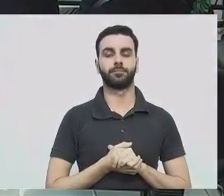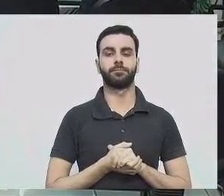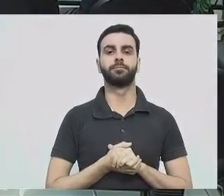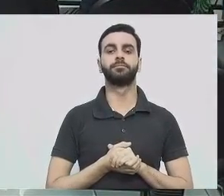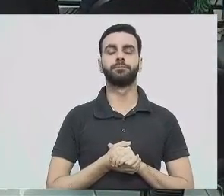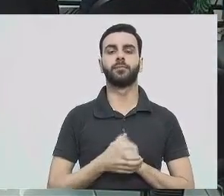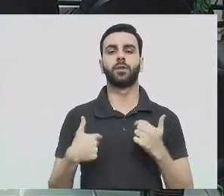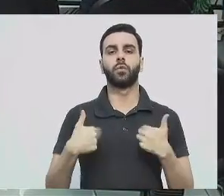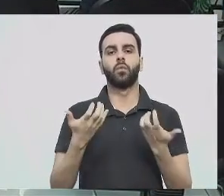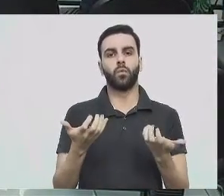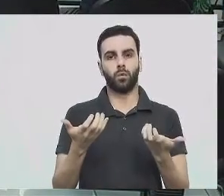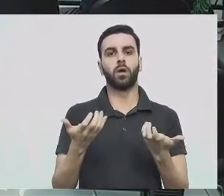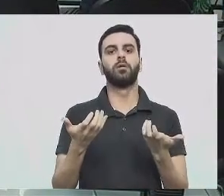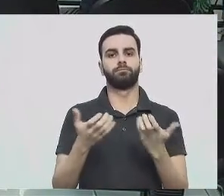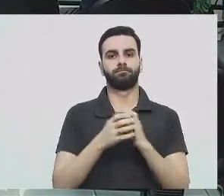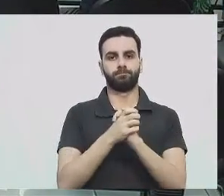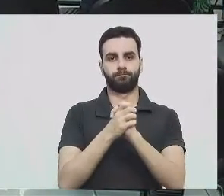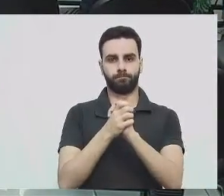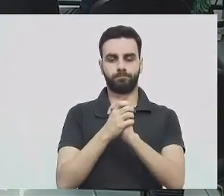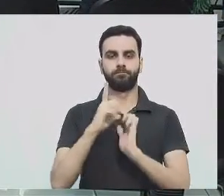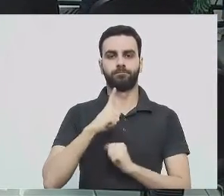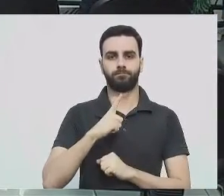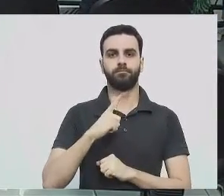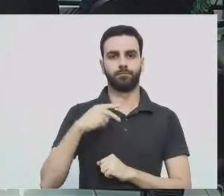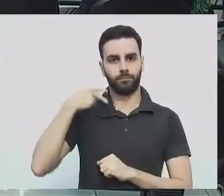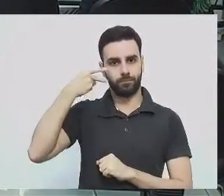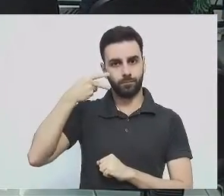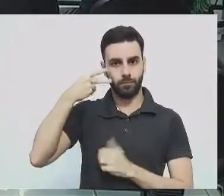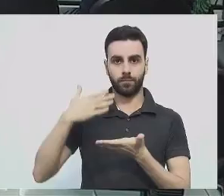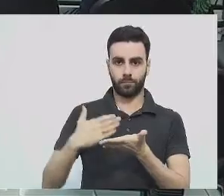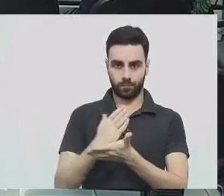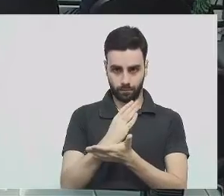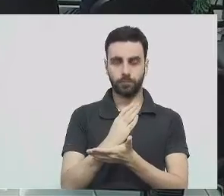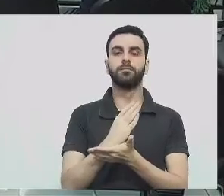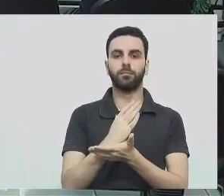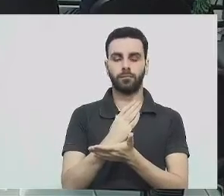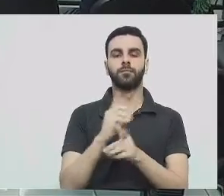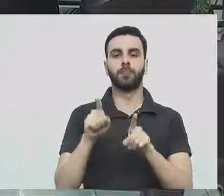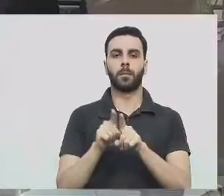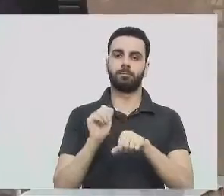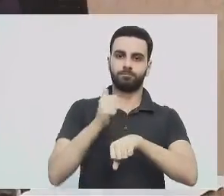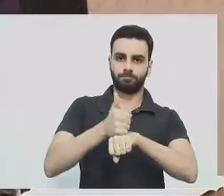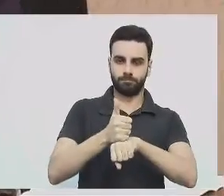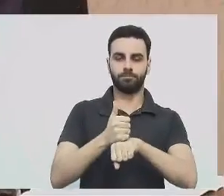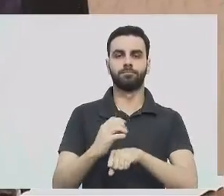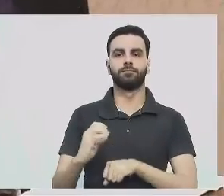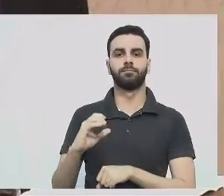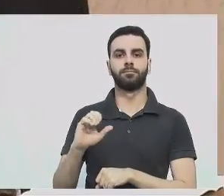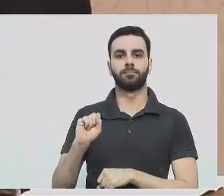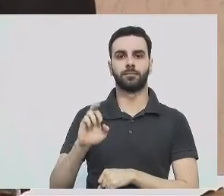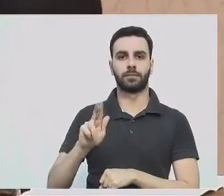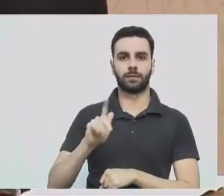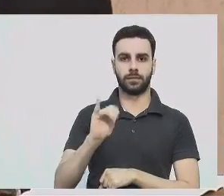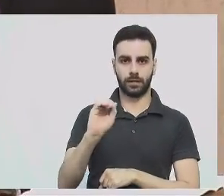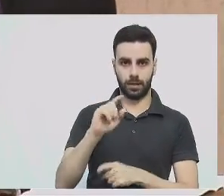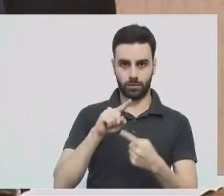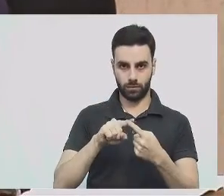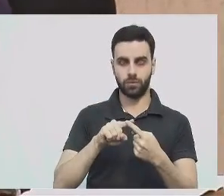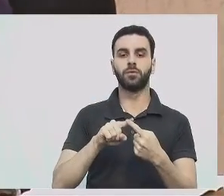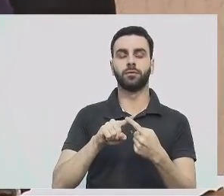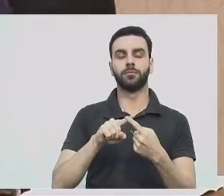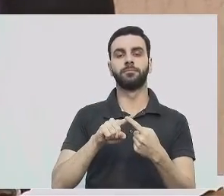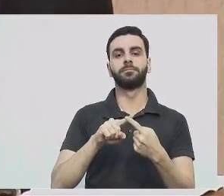Eu gostaria de saudar aqui o vereador eleito para o próximo pleito, Sérgio da Farmácia Amado